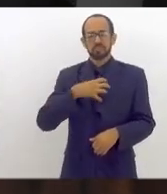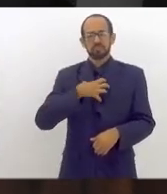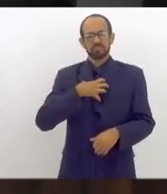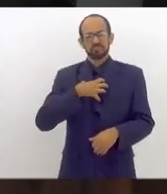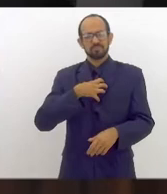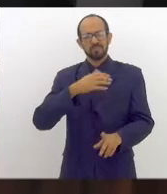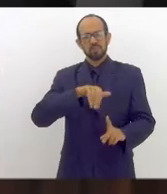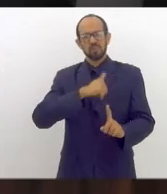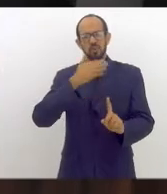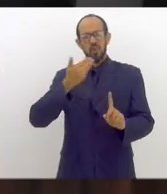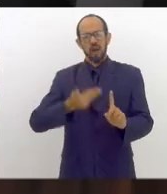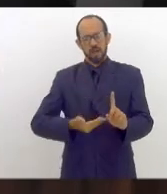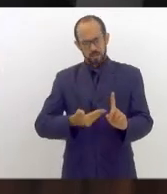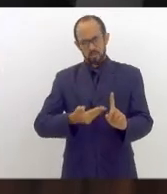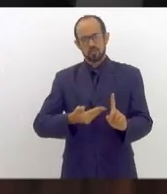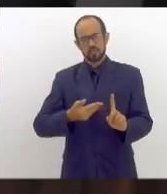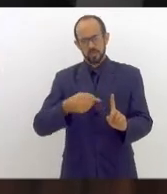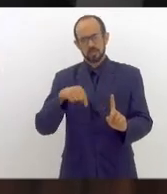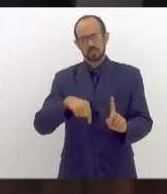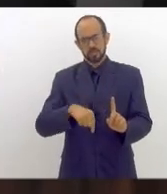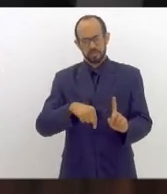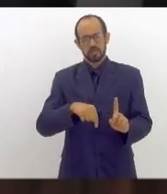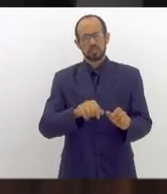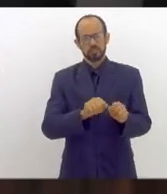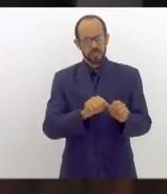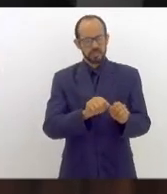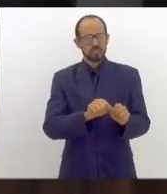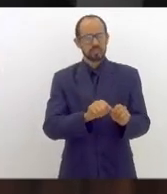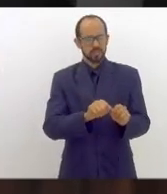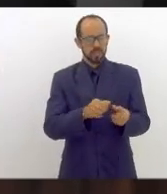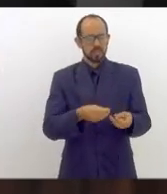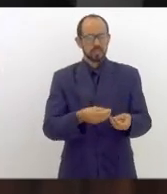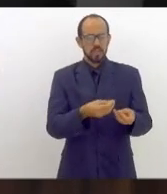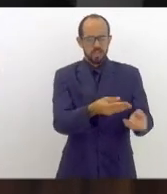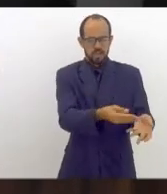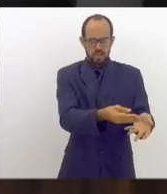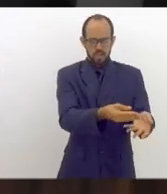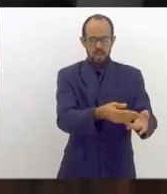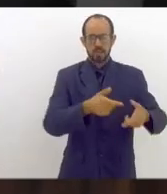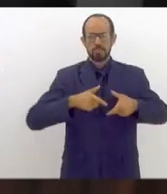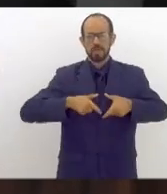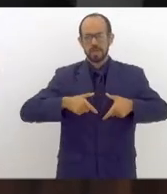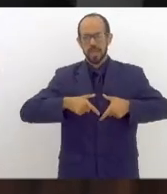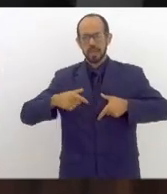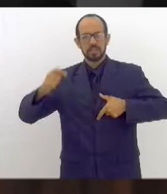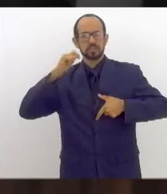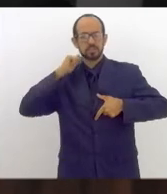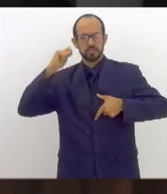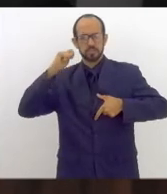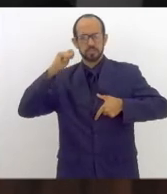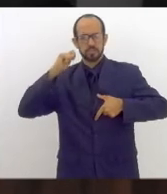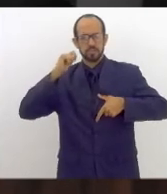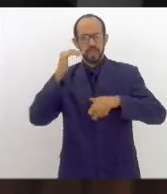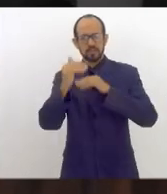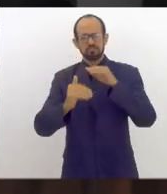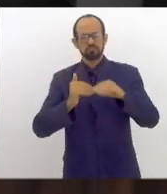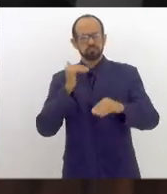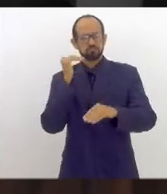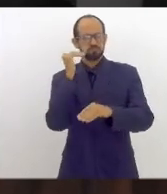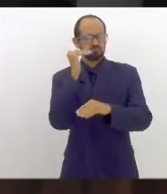e gratificados em poder testar essa merecida homenagem ao conceder medalha Tiradentes a maior condecoração da casa